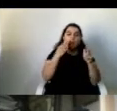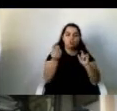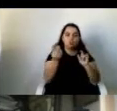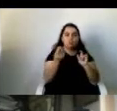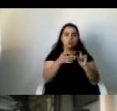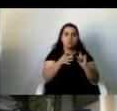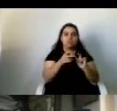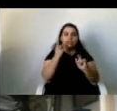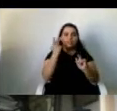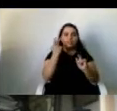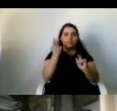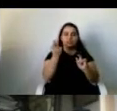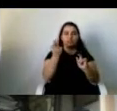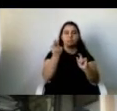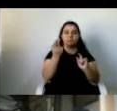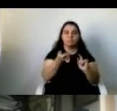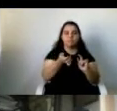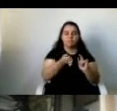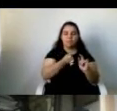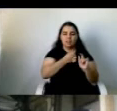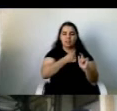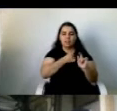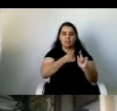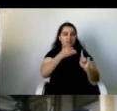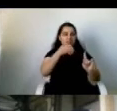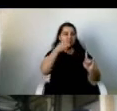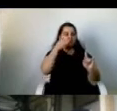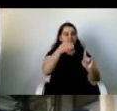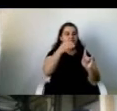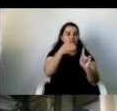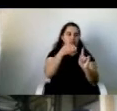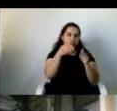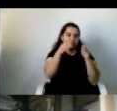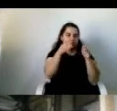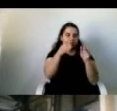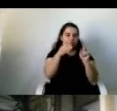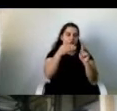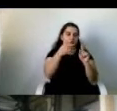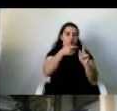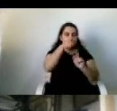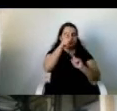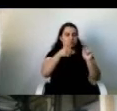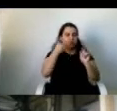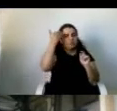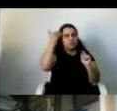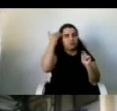residenciais que são desenhadas e vocacionadas para uma população mais idosa, e